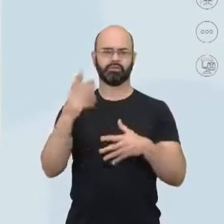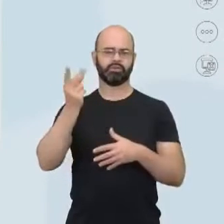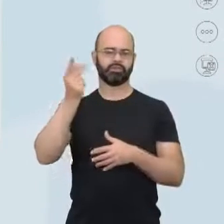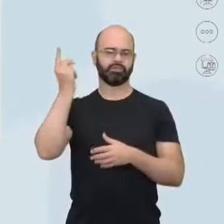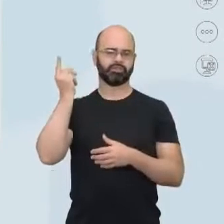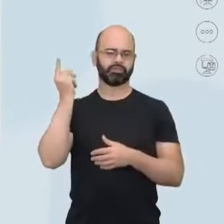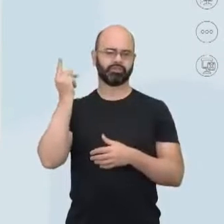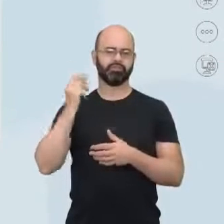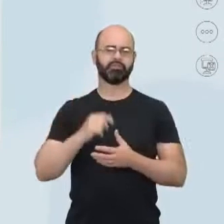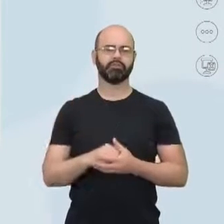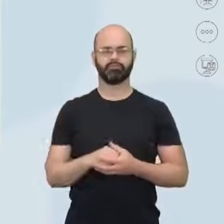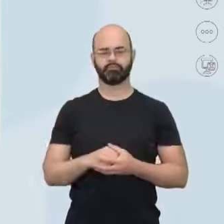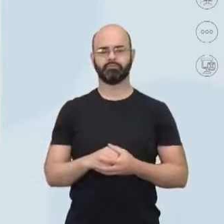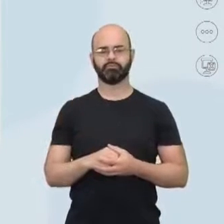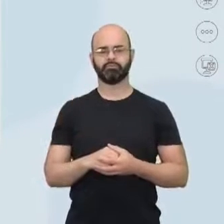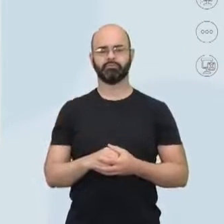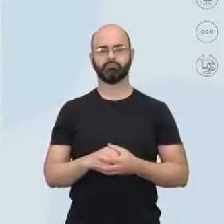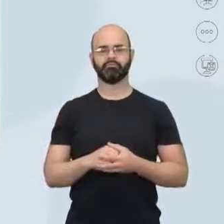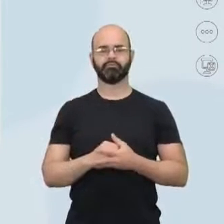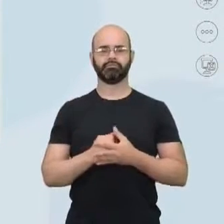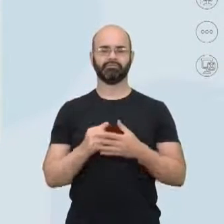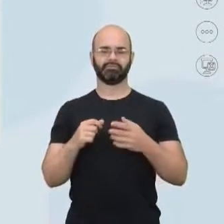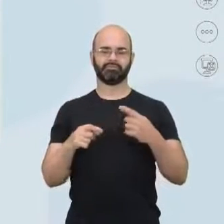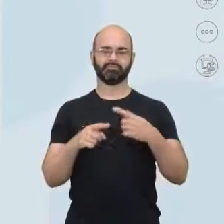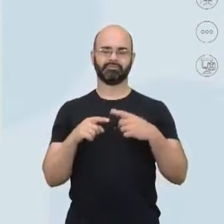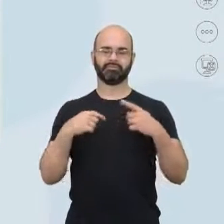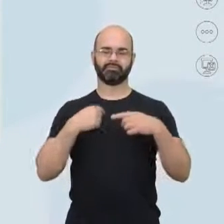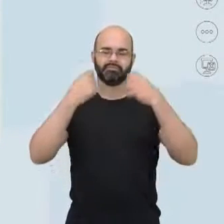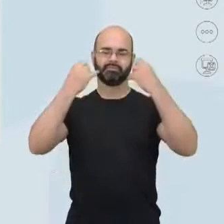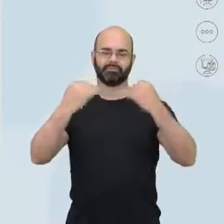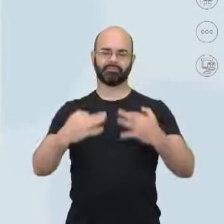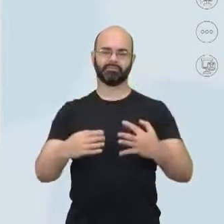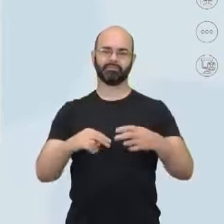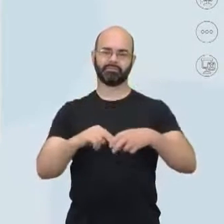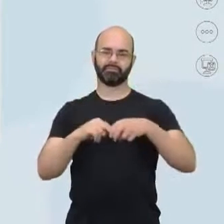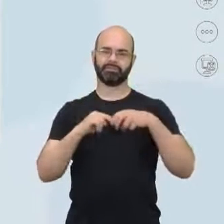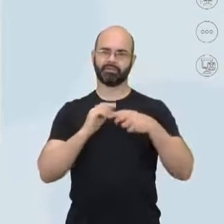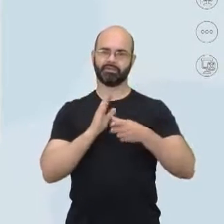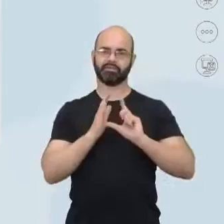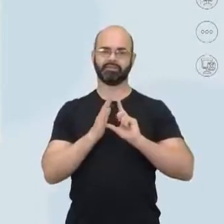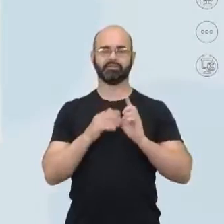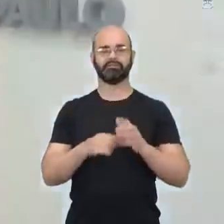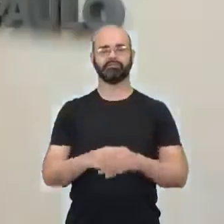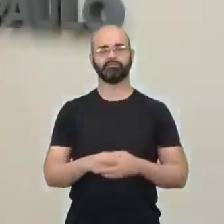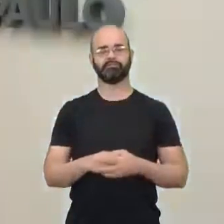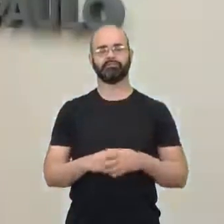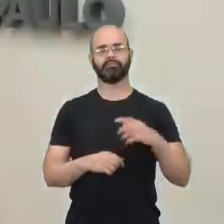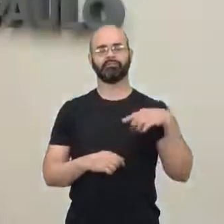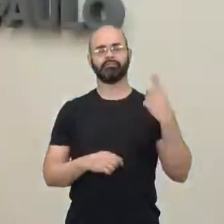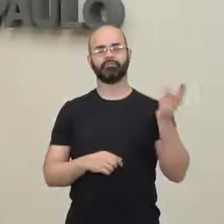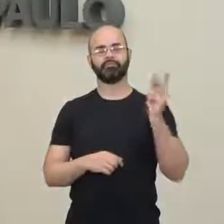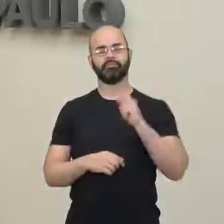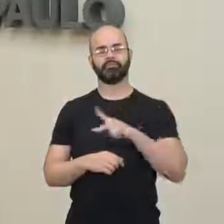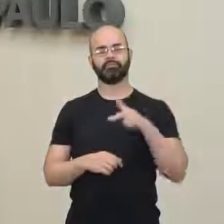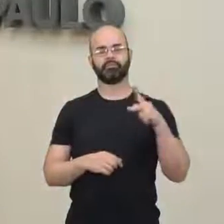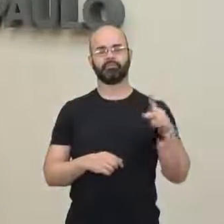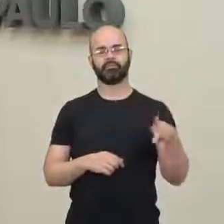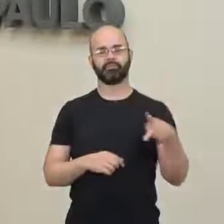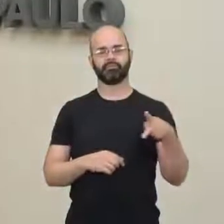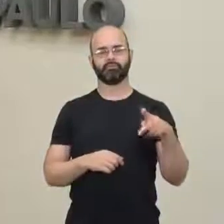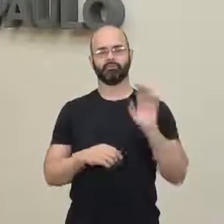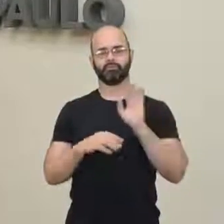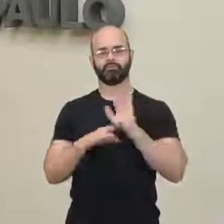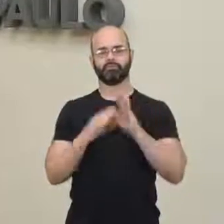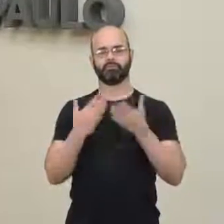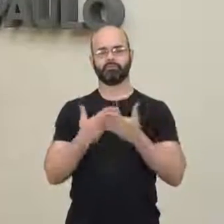é um dos motivos aí dessa questão aí que eu passei para vocês, tá certo? Para estender mais aí, o professor poder, né, ajudar o professor